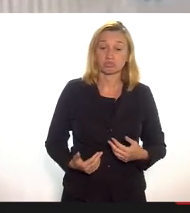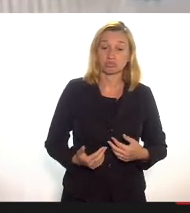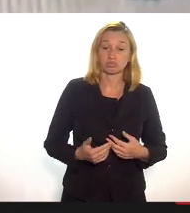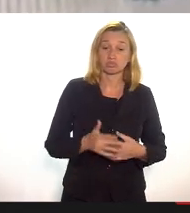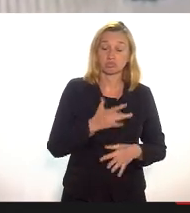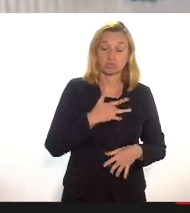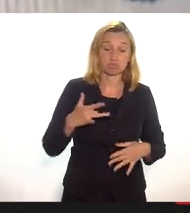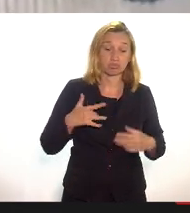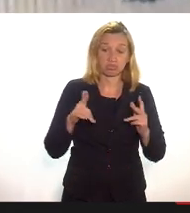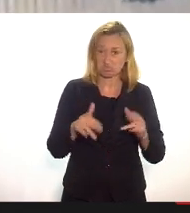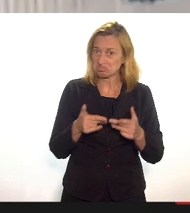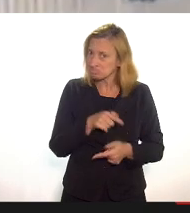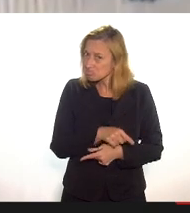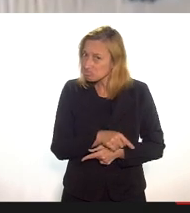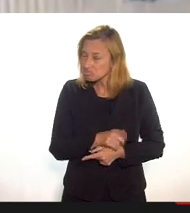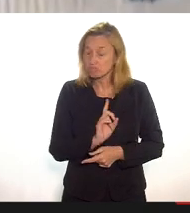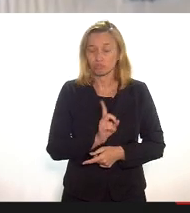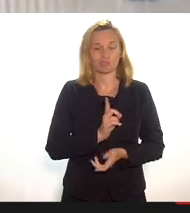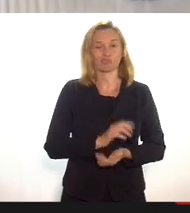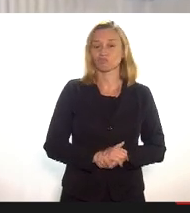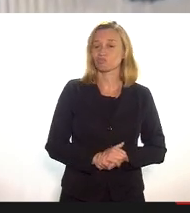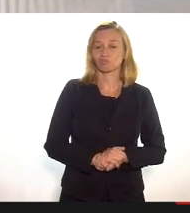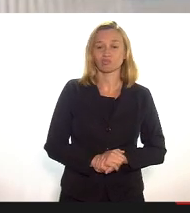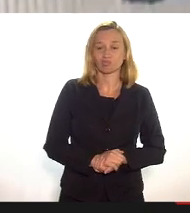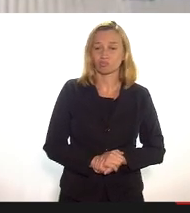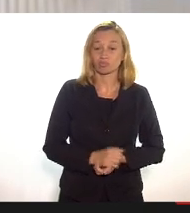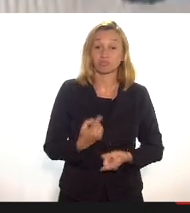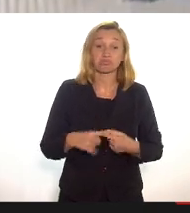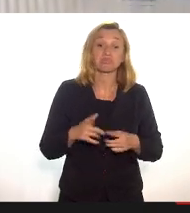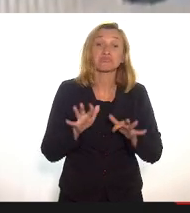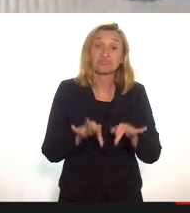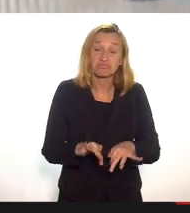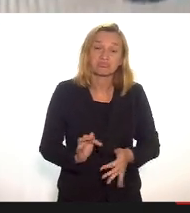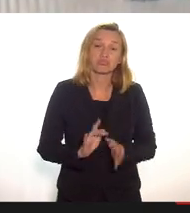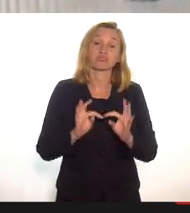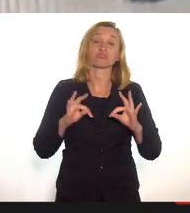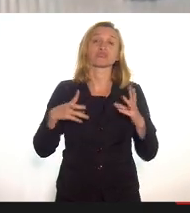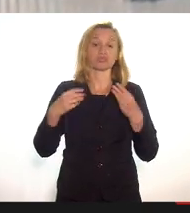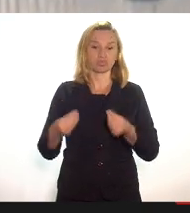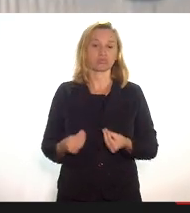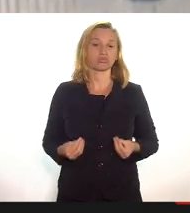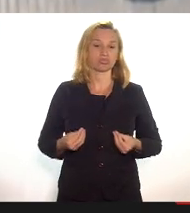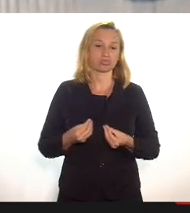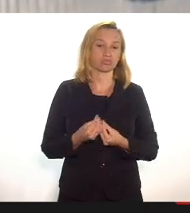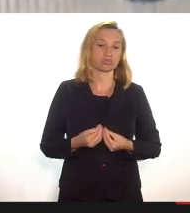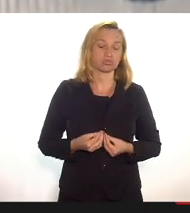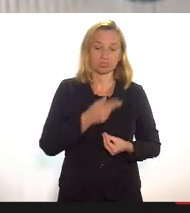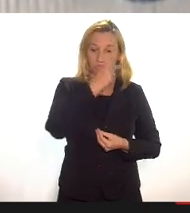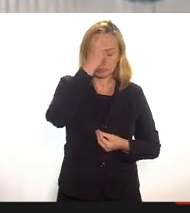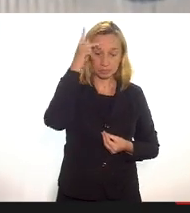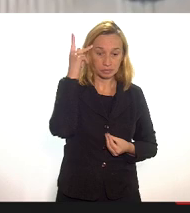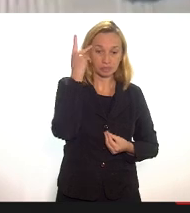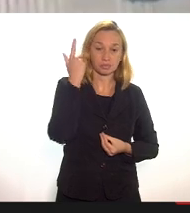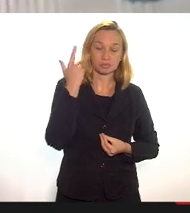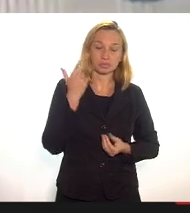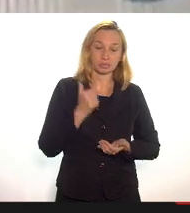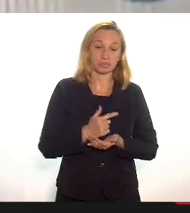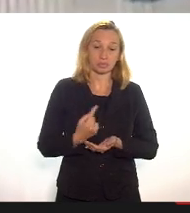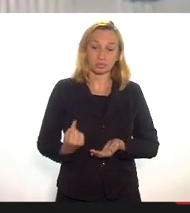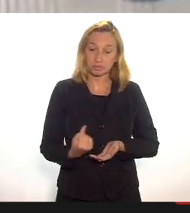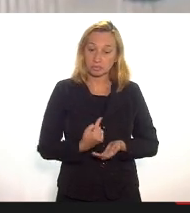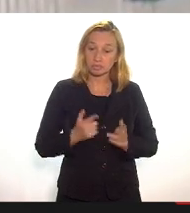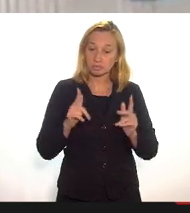forma. Porque, no final das contas, para além de pessoas que estão como